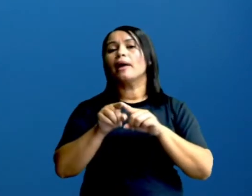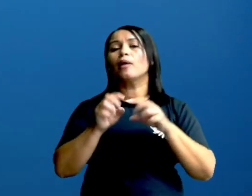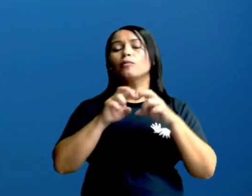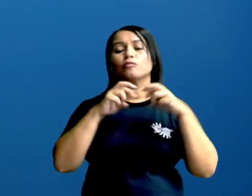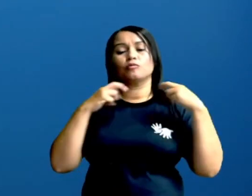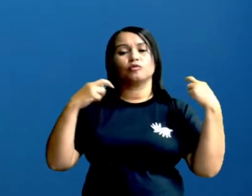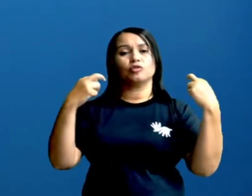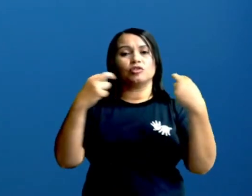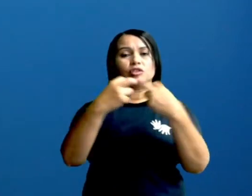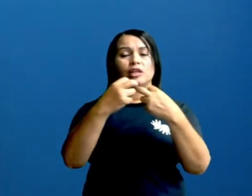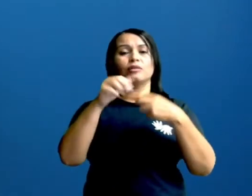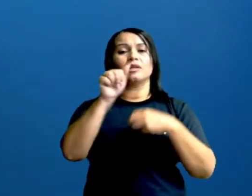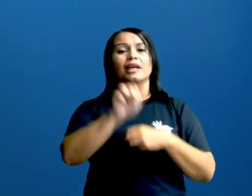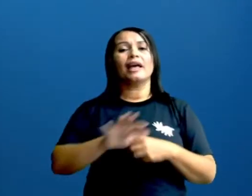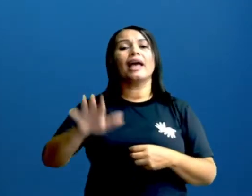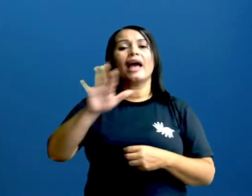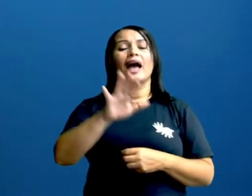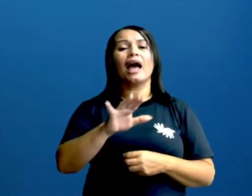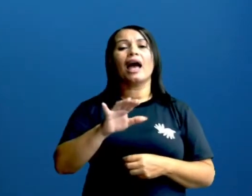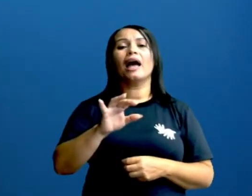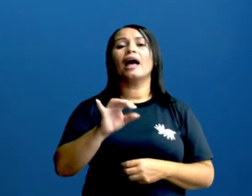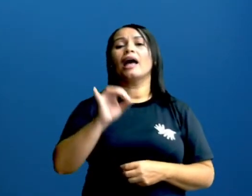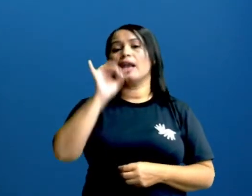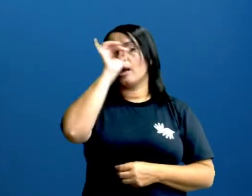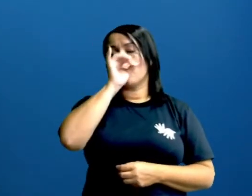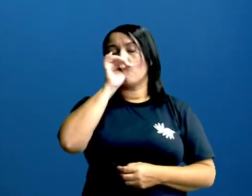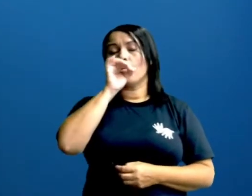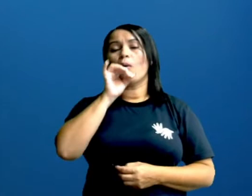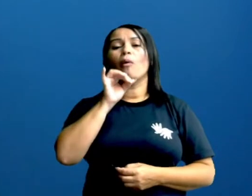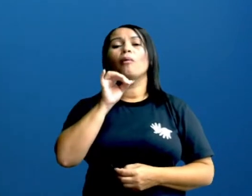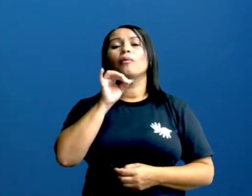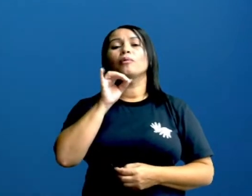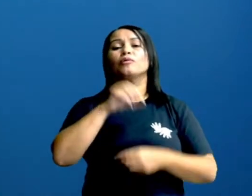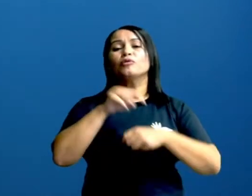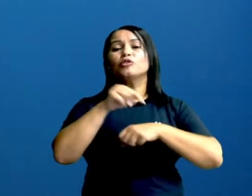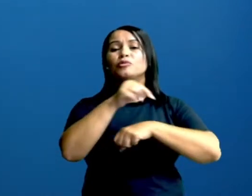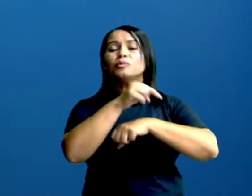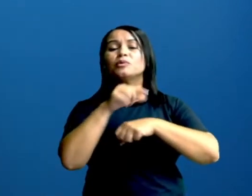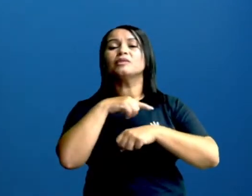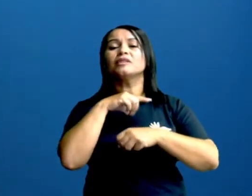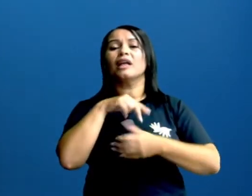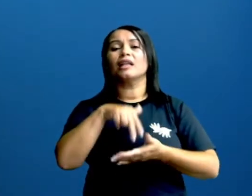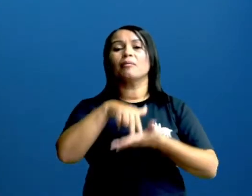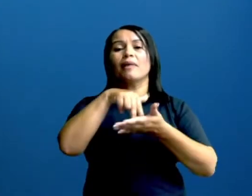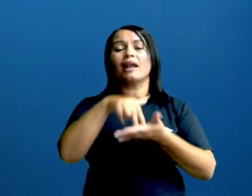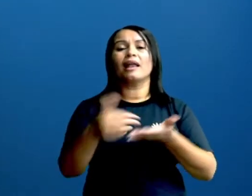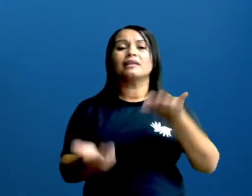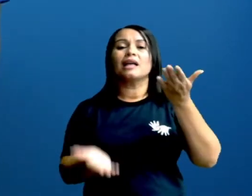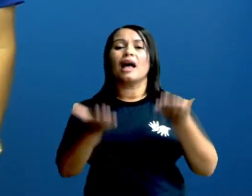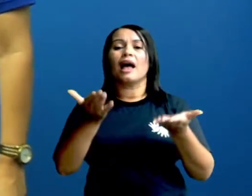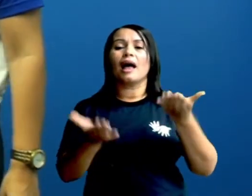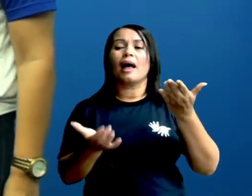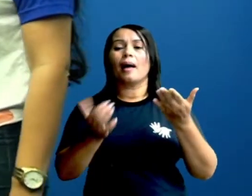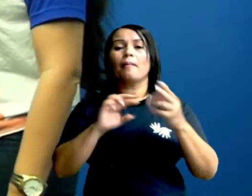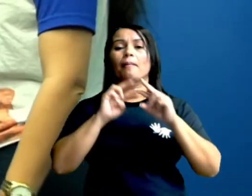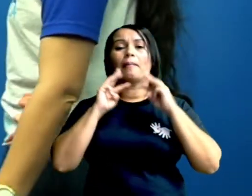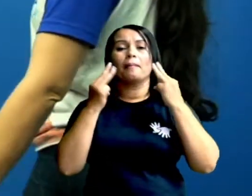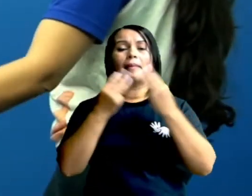ó, a caixa d'água, o volume e o porco-espinho que está numa balança, né? Que na balança está pesando. Então, é o que? A massa, tá